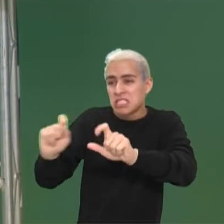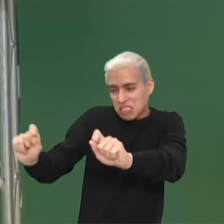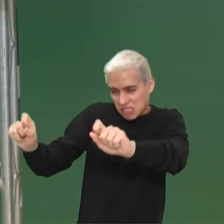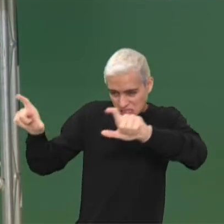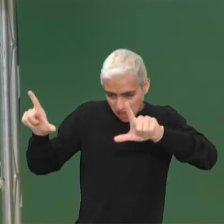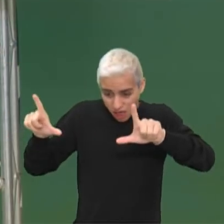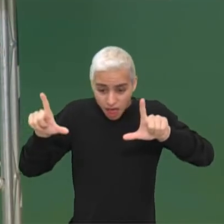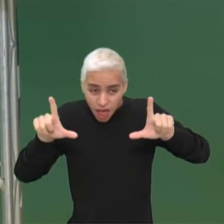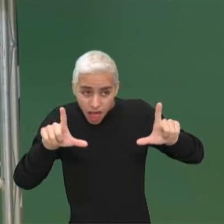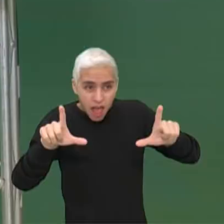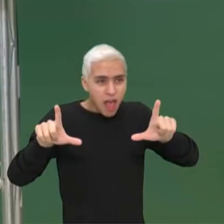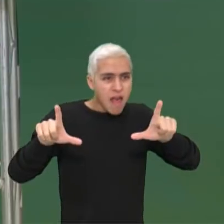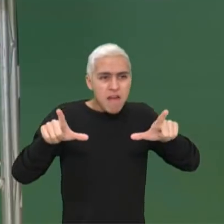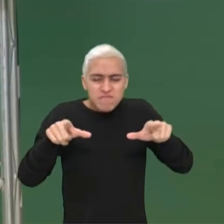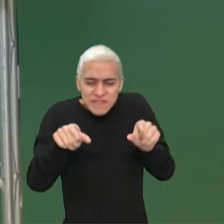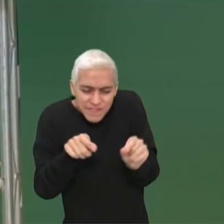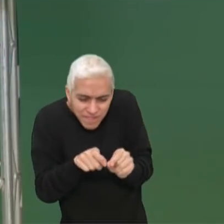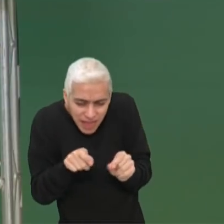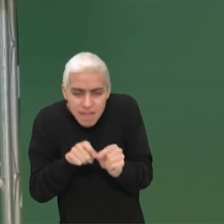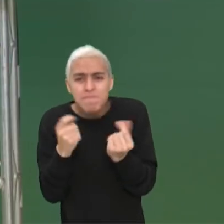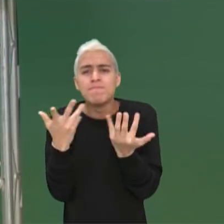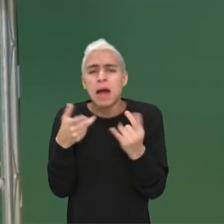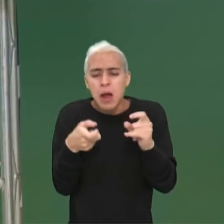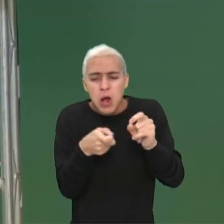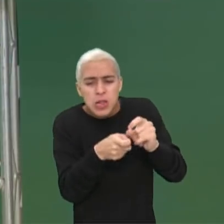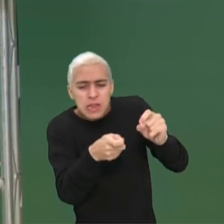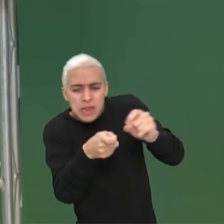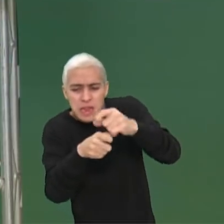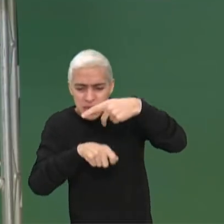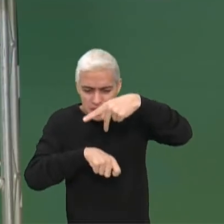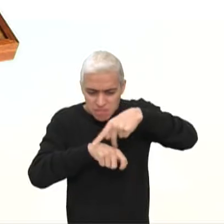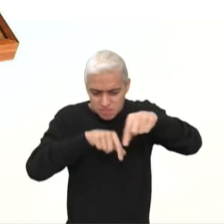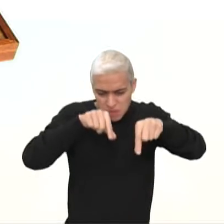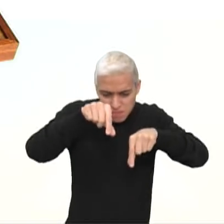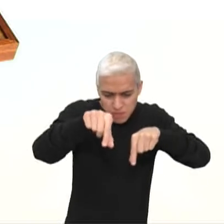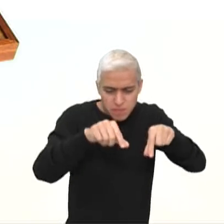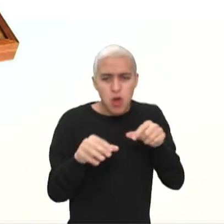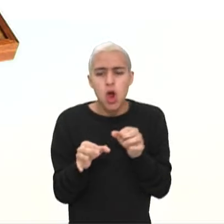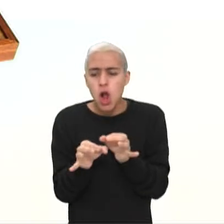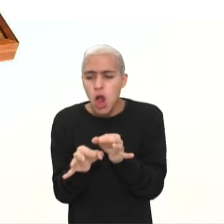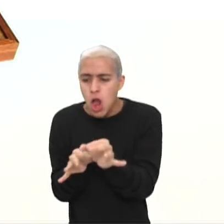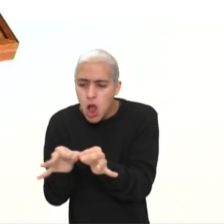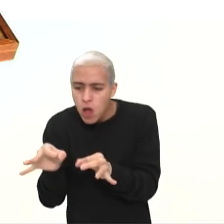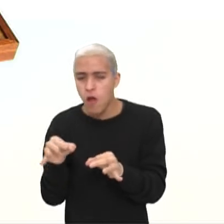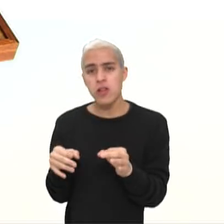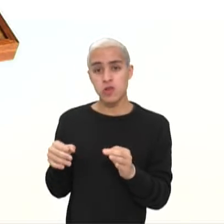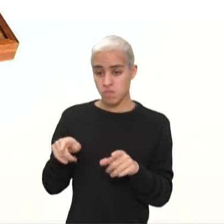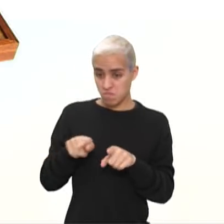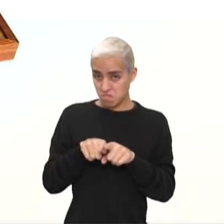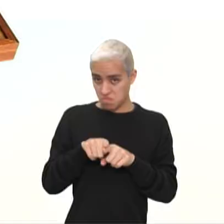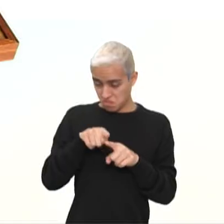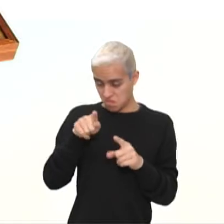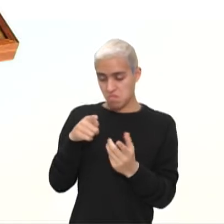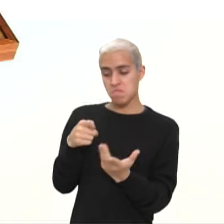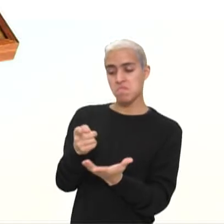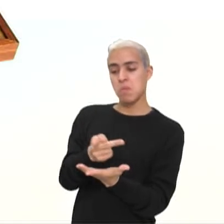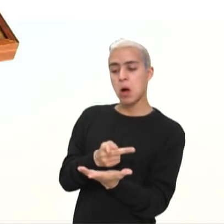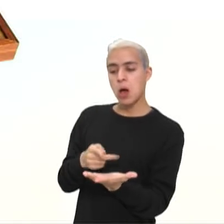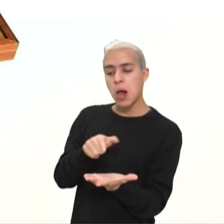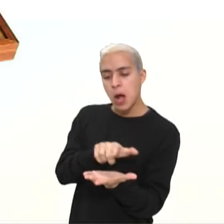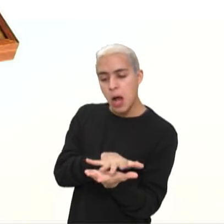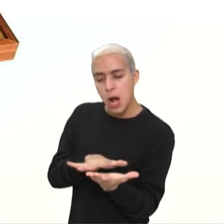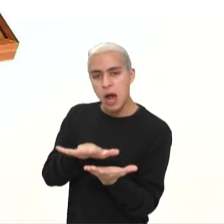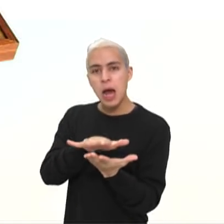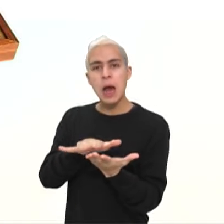que um jogo artesanal, né, um jogo assim feito com pedra, botão, então pinturas à mão, então assim algo assim